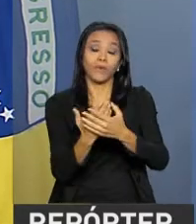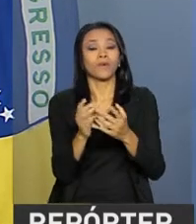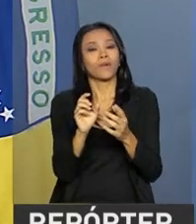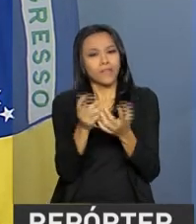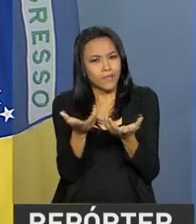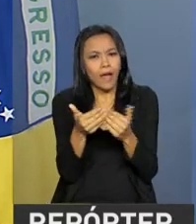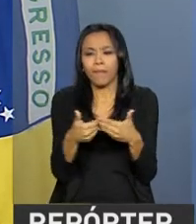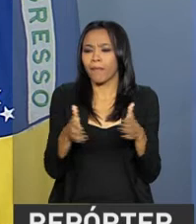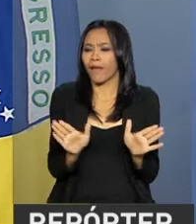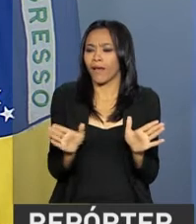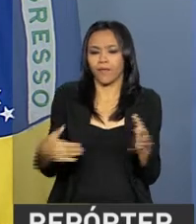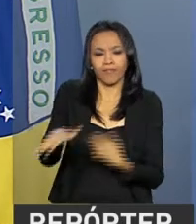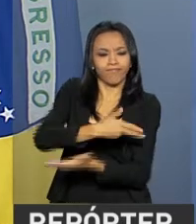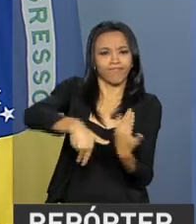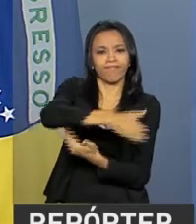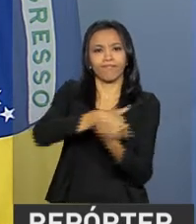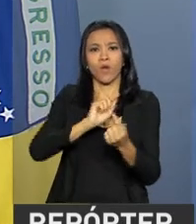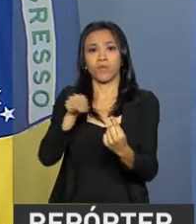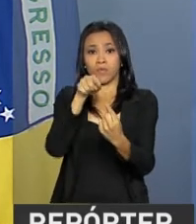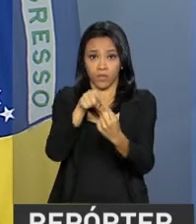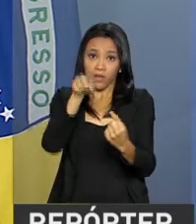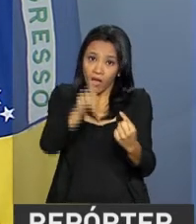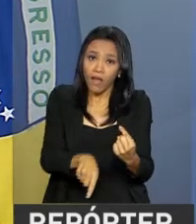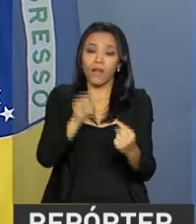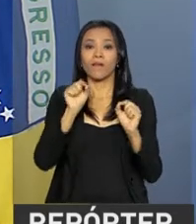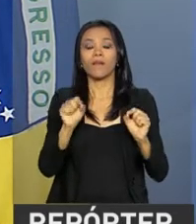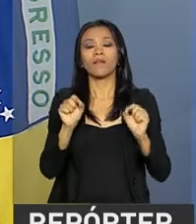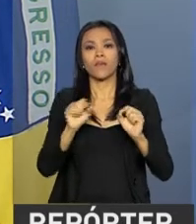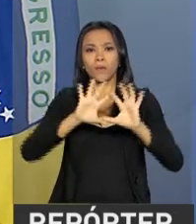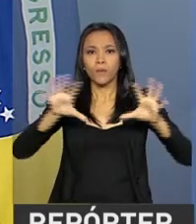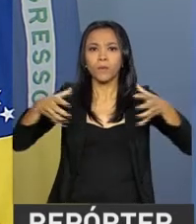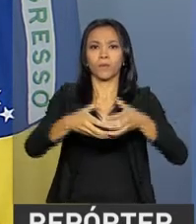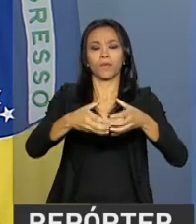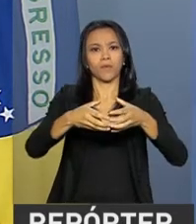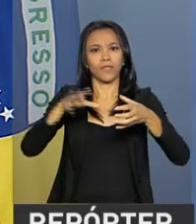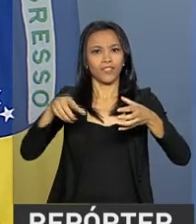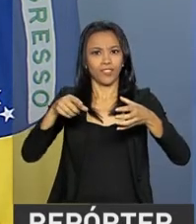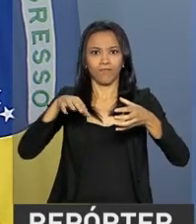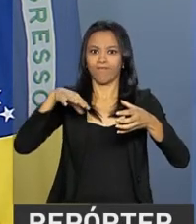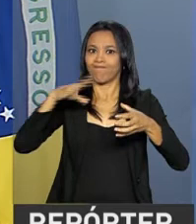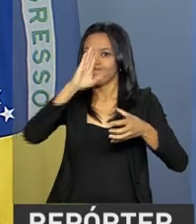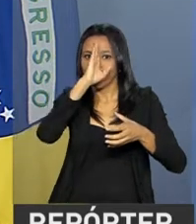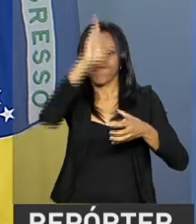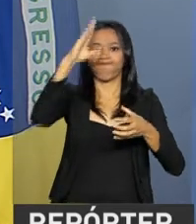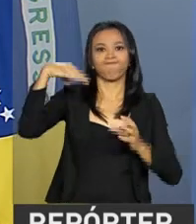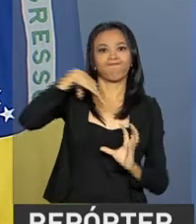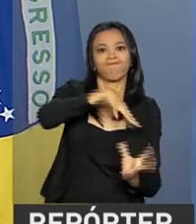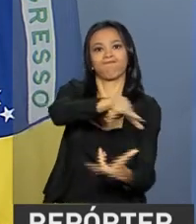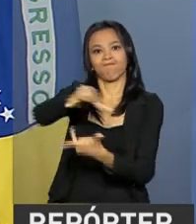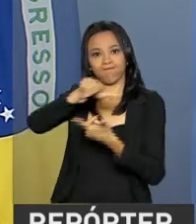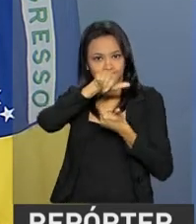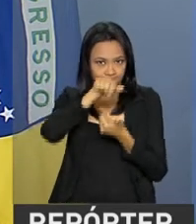mais moderno. O objetivo agora é transformá-lo em uma plataforma de inserção internacional de seus membros no